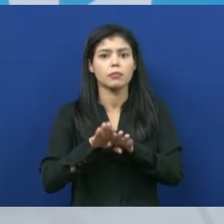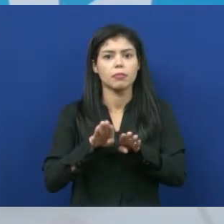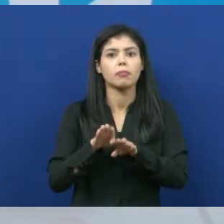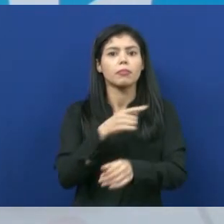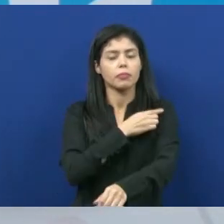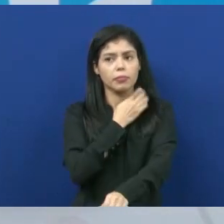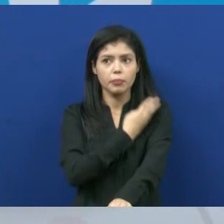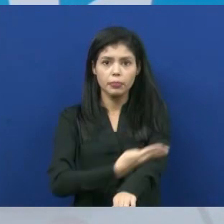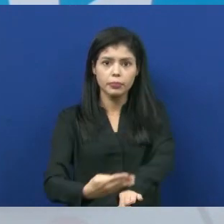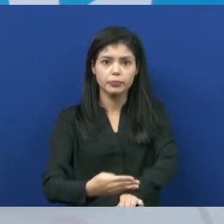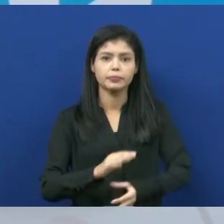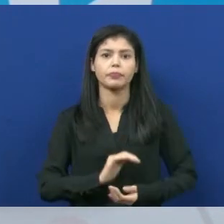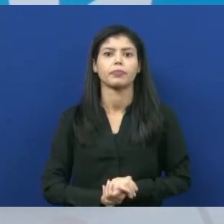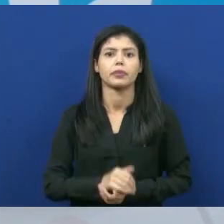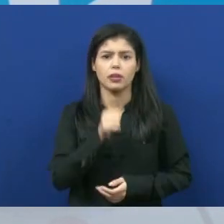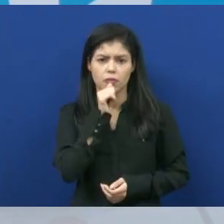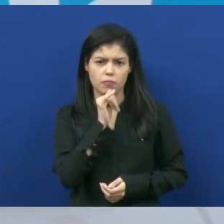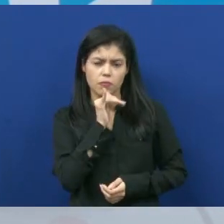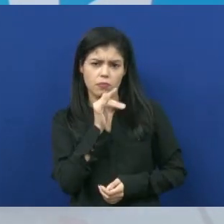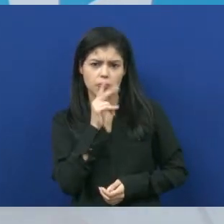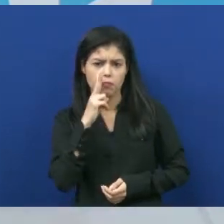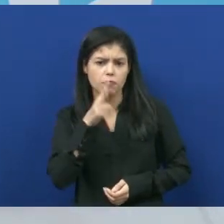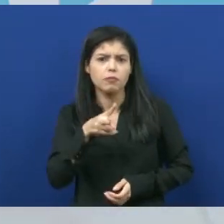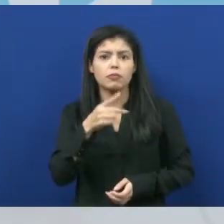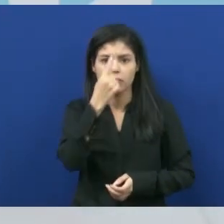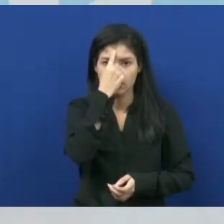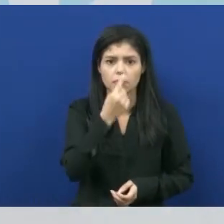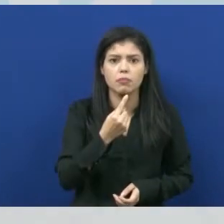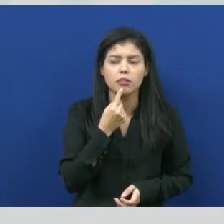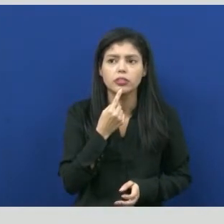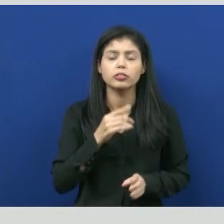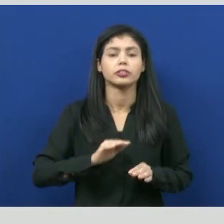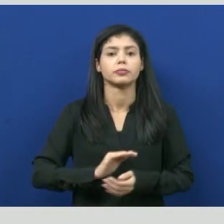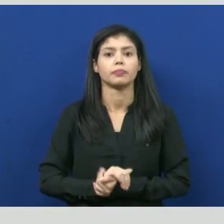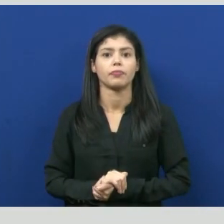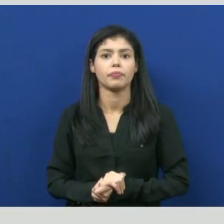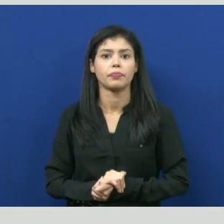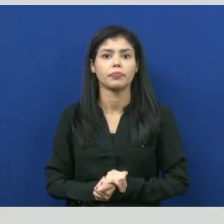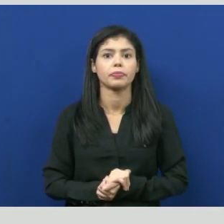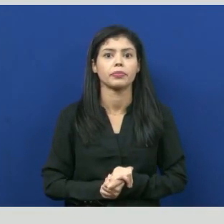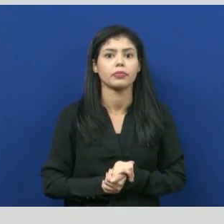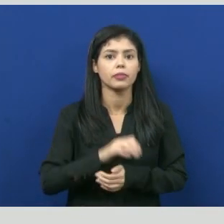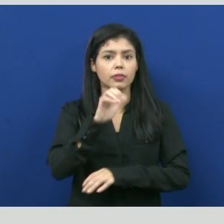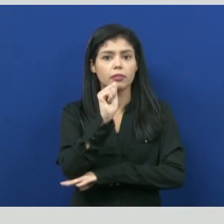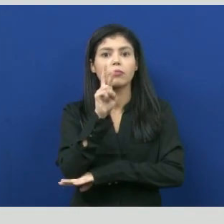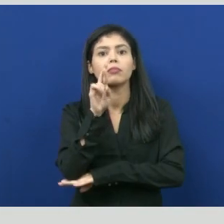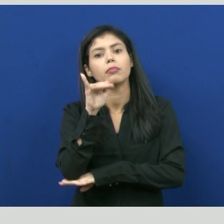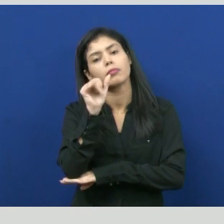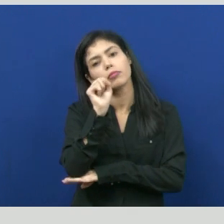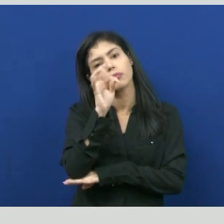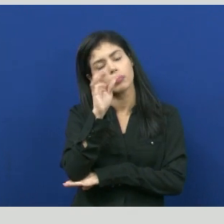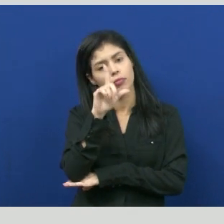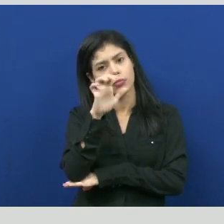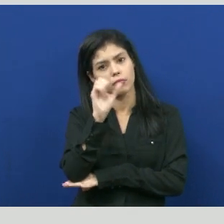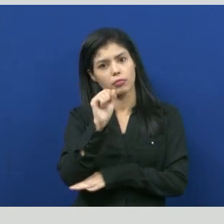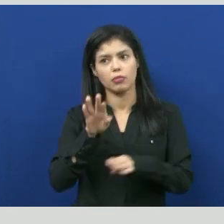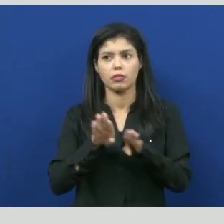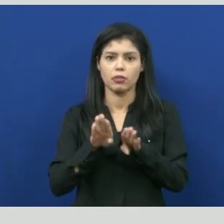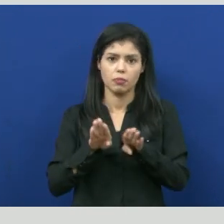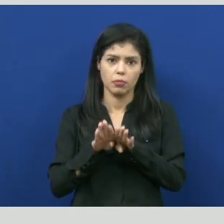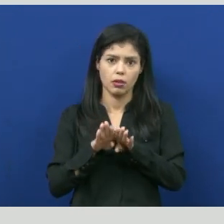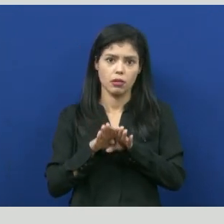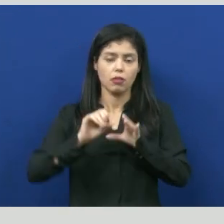branco. Podemos ver ali na tela a imagem de Aristóteles e a